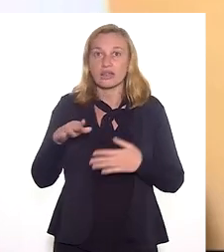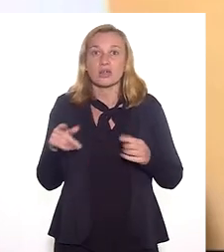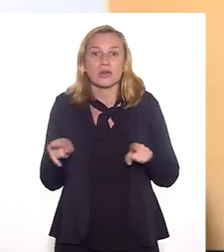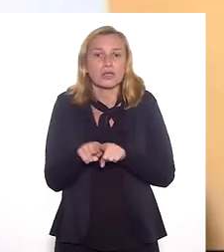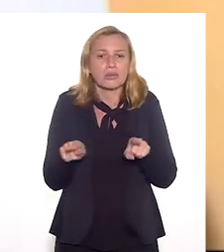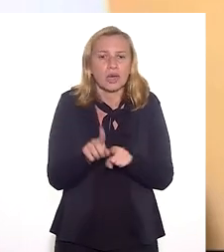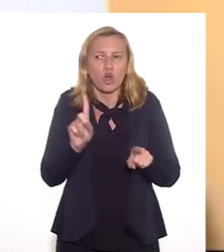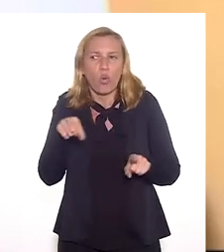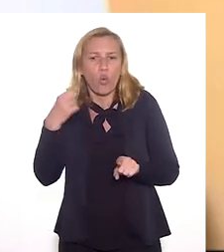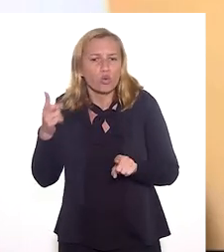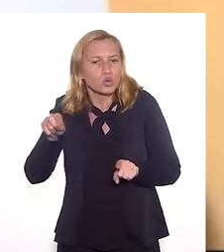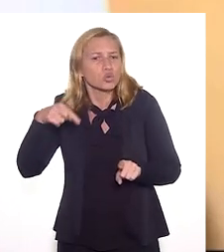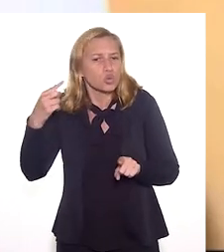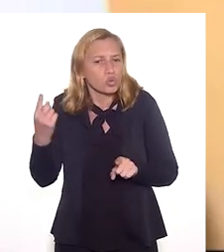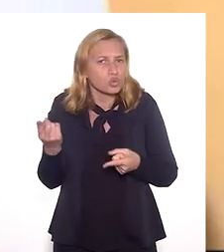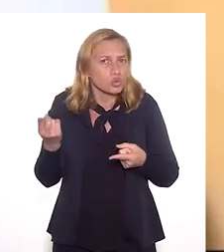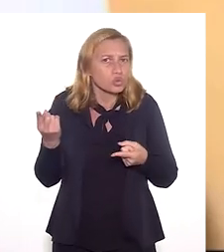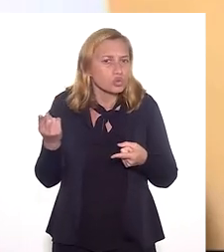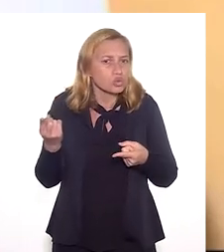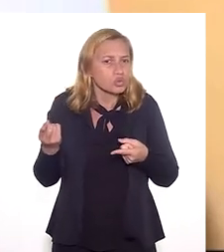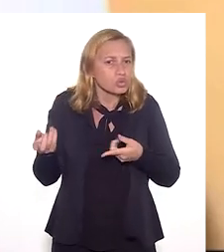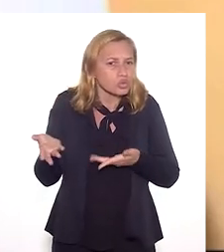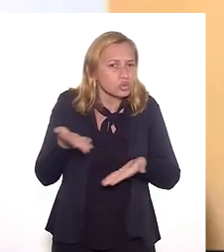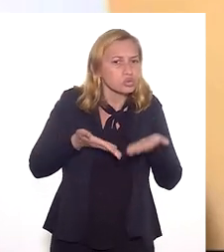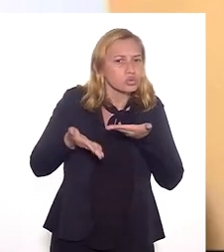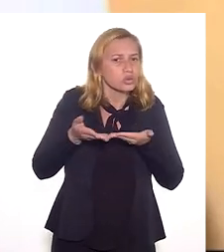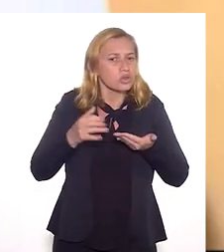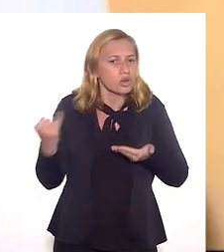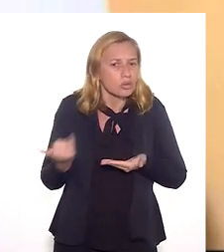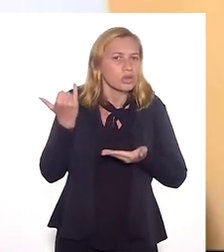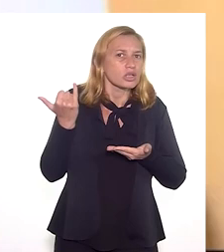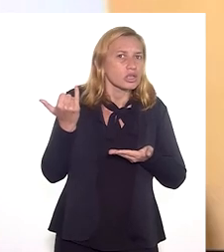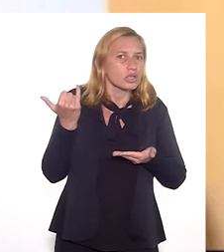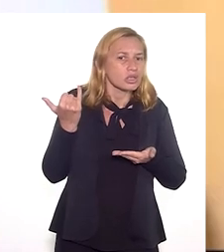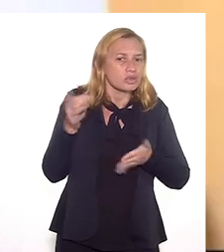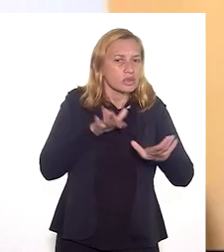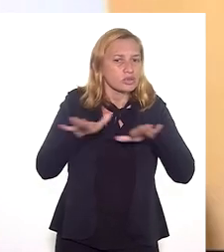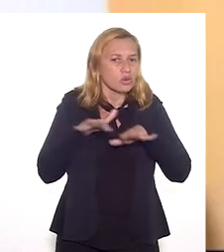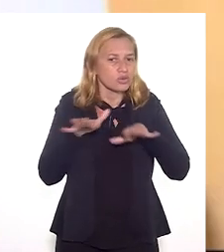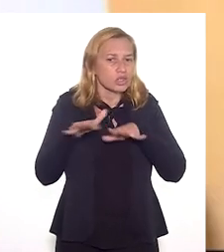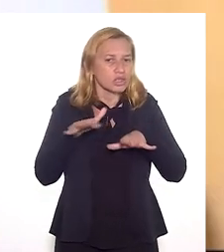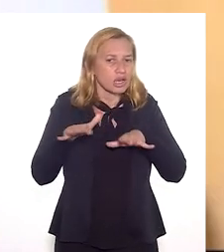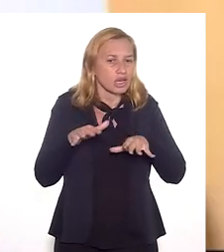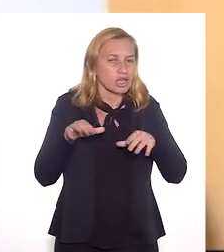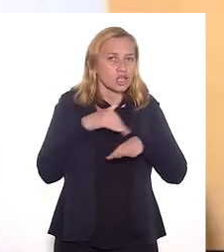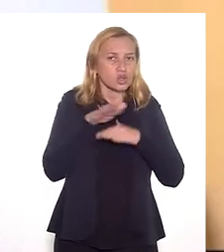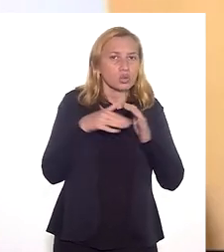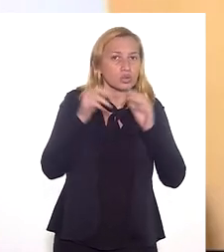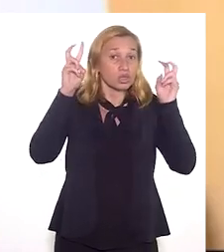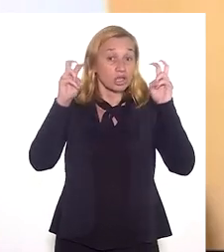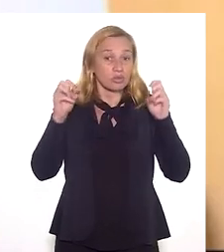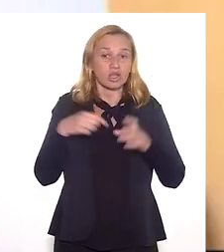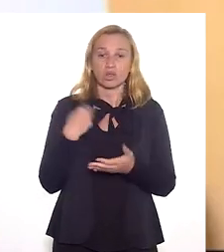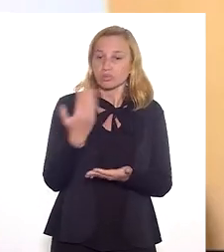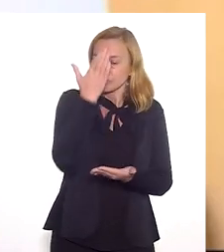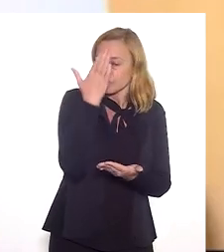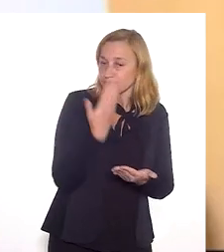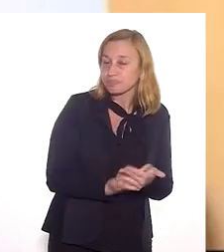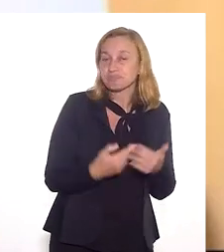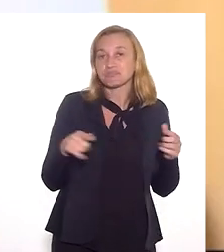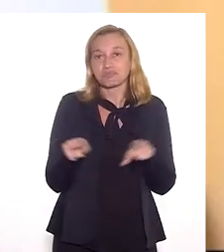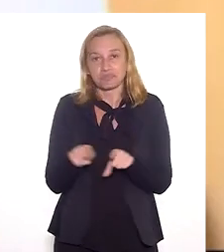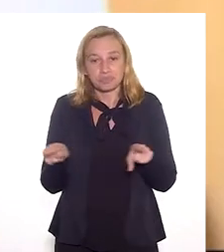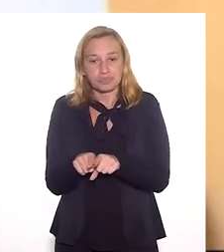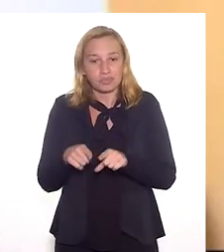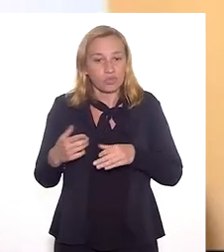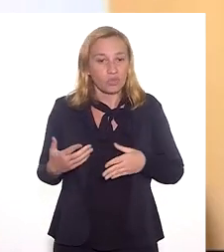as universidades, quer dizer, tem também aí outros parceiros importantes para se mobilizar em torno desse tema. E aí